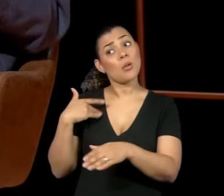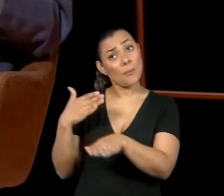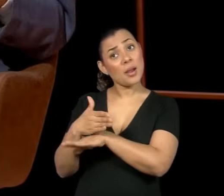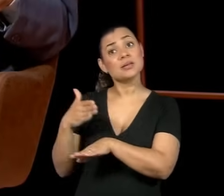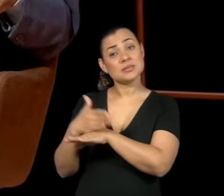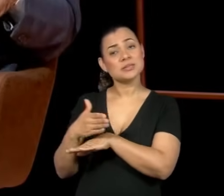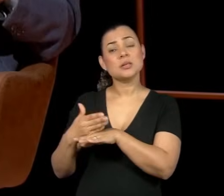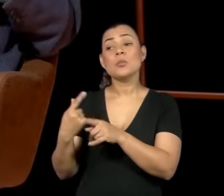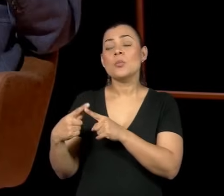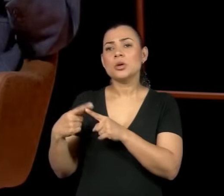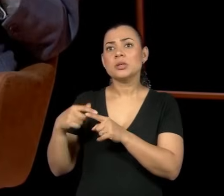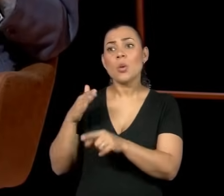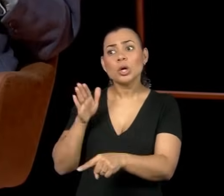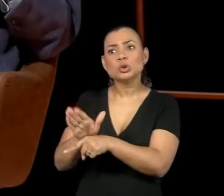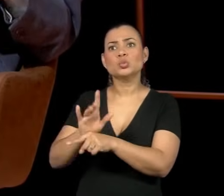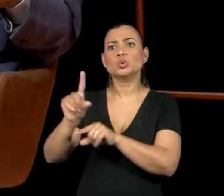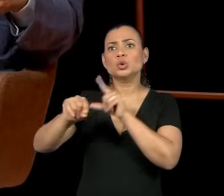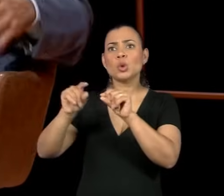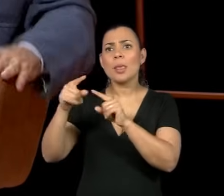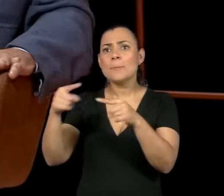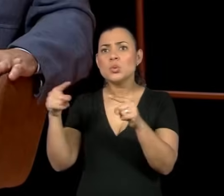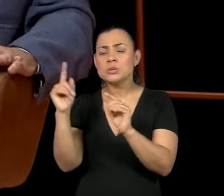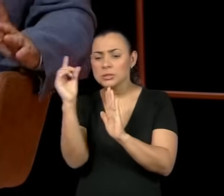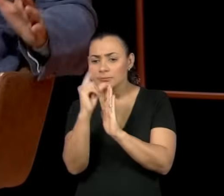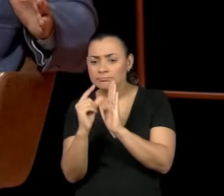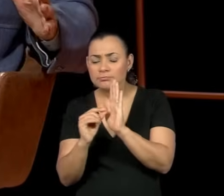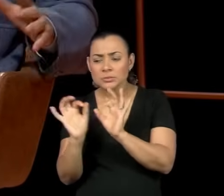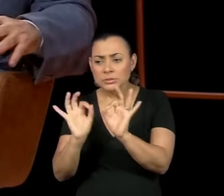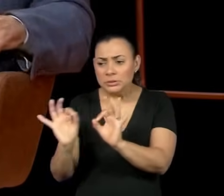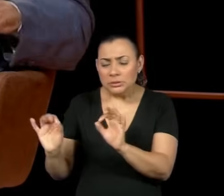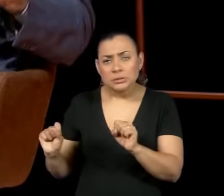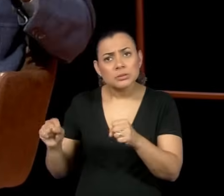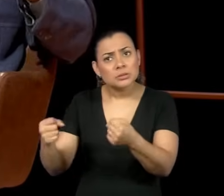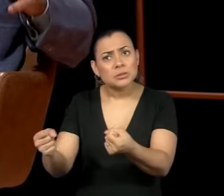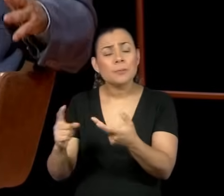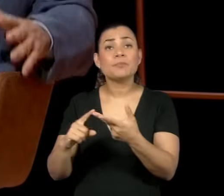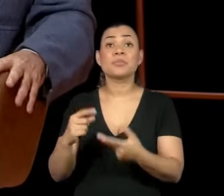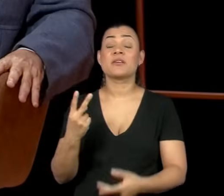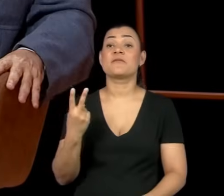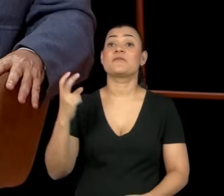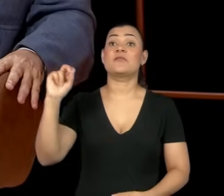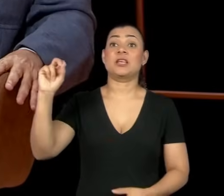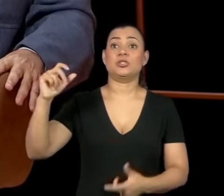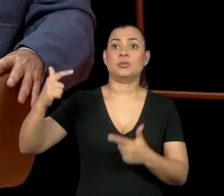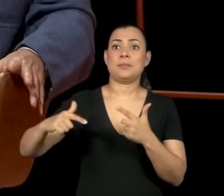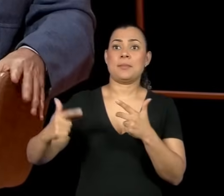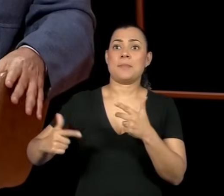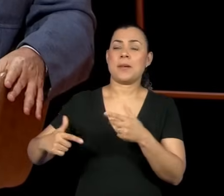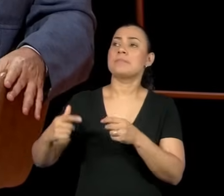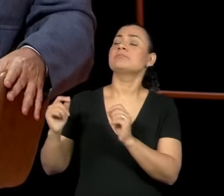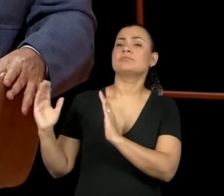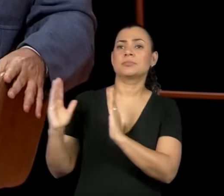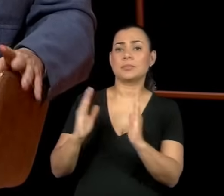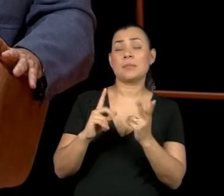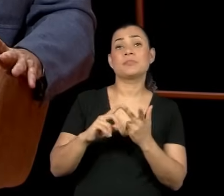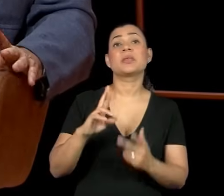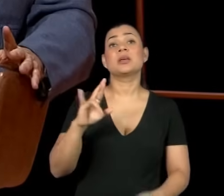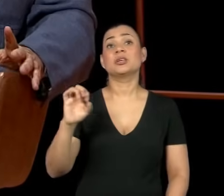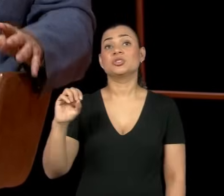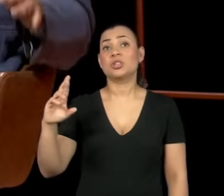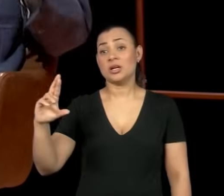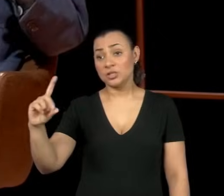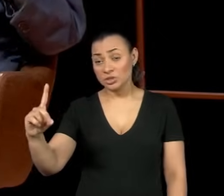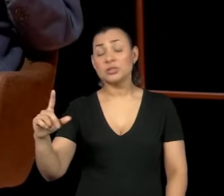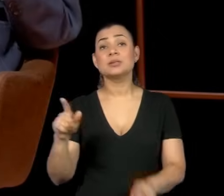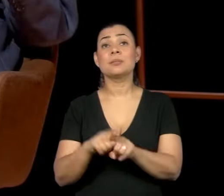pelo repertório. Enfim, fiquei amigo do Ray Conniff, fez 20 temporadas com o Ray Conniff. Richard Clayderman, já vou para a